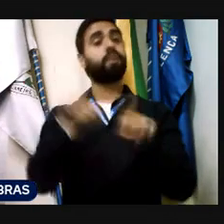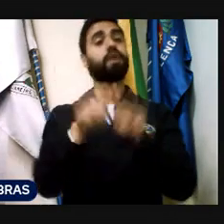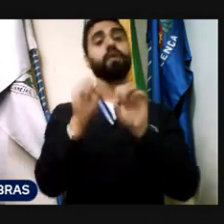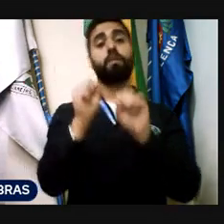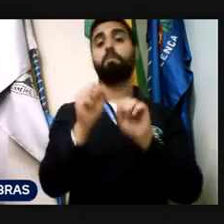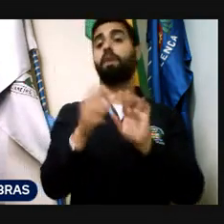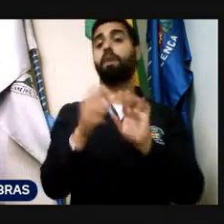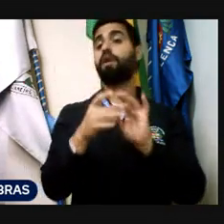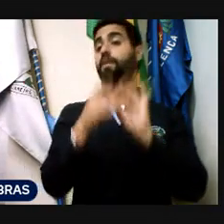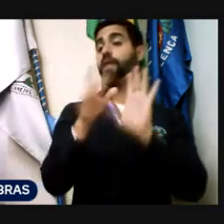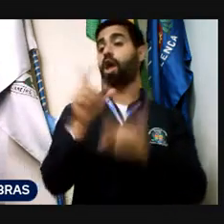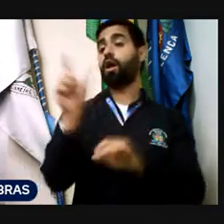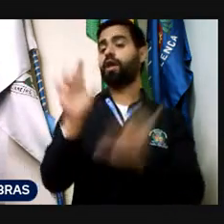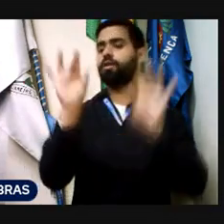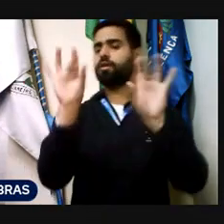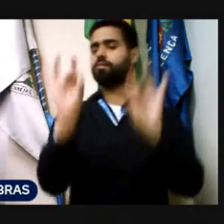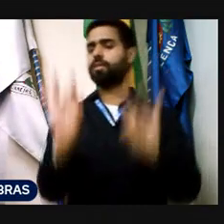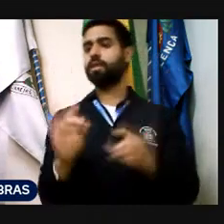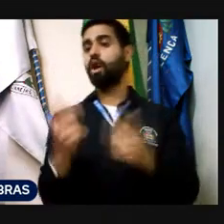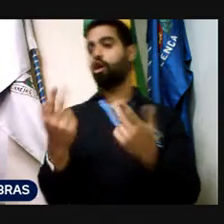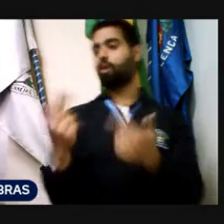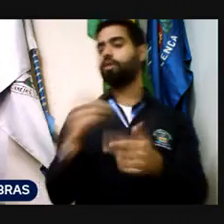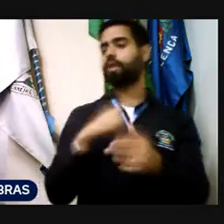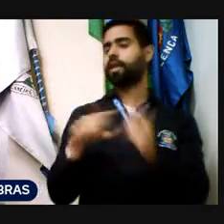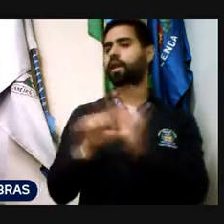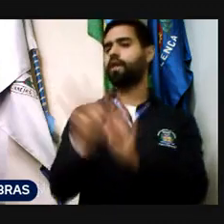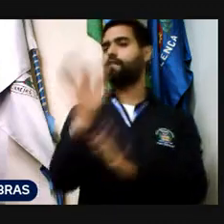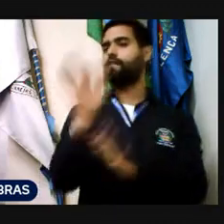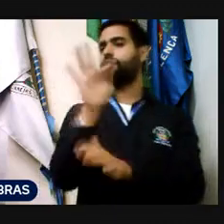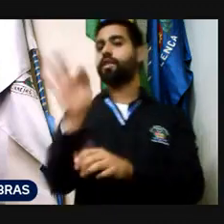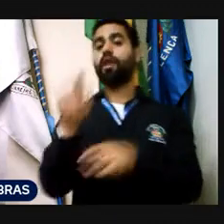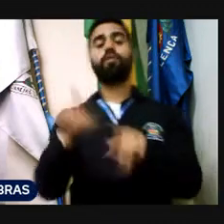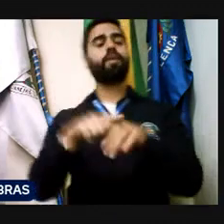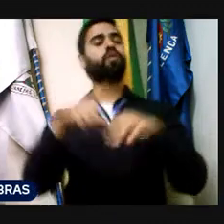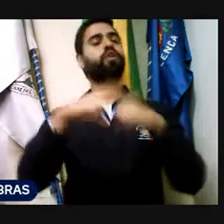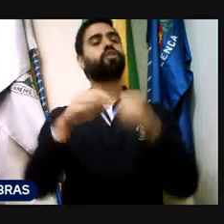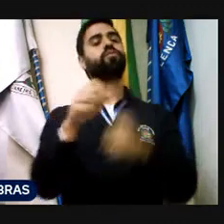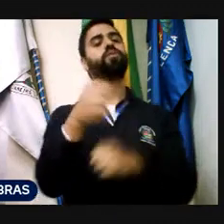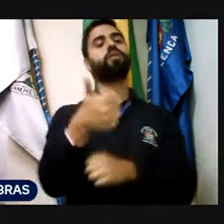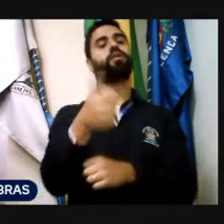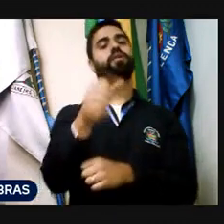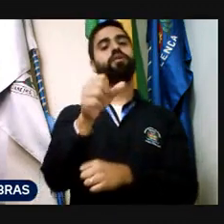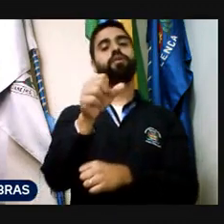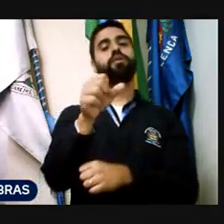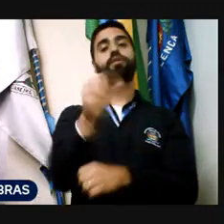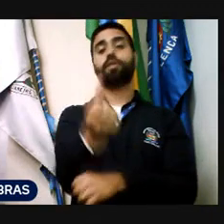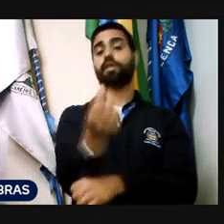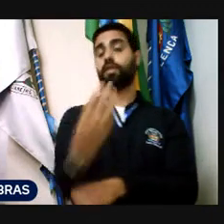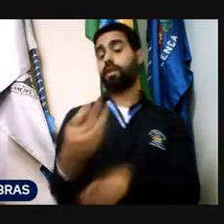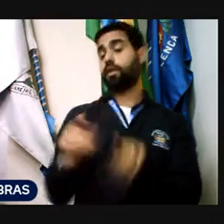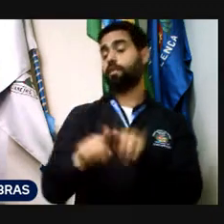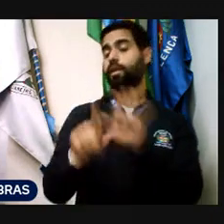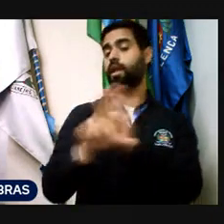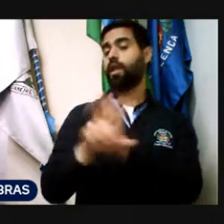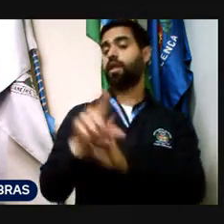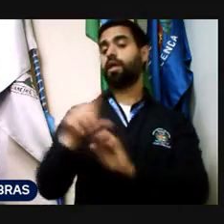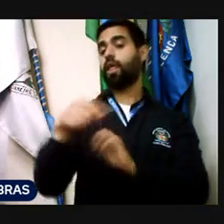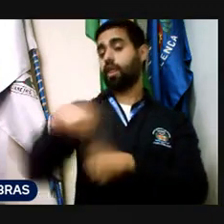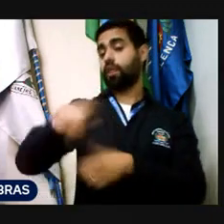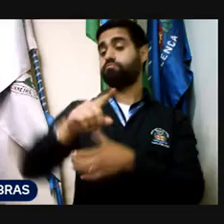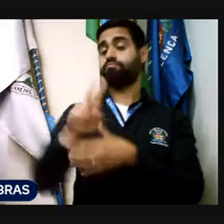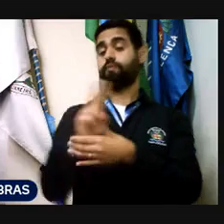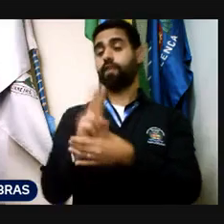de abertura de créditos suplementares especiais, conforme previsto na Constituição Federal do seu artigo 167 e na Lei Orgânica do Município,